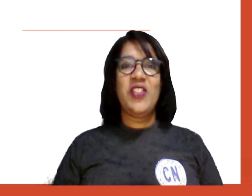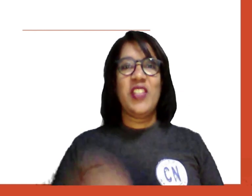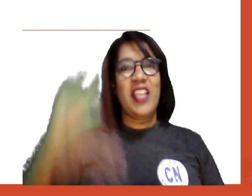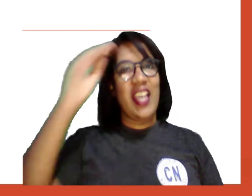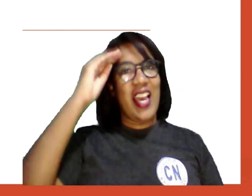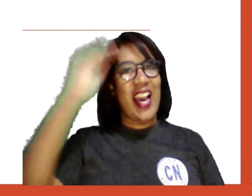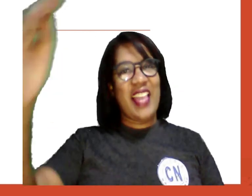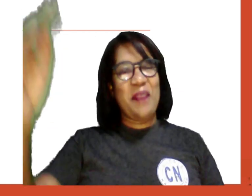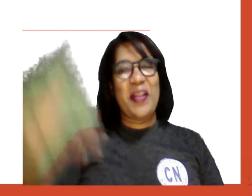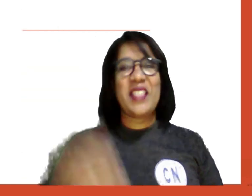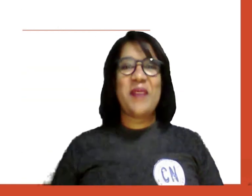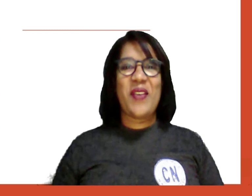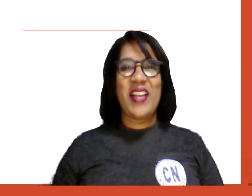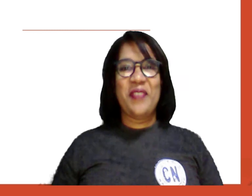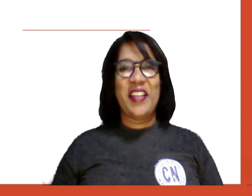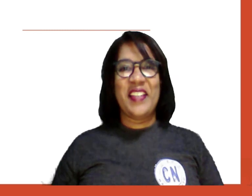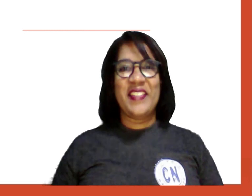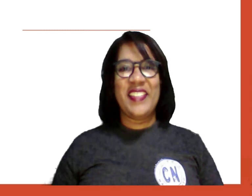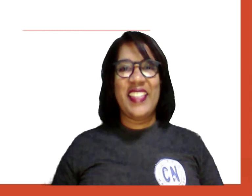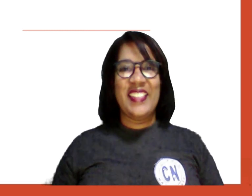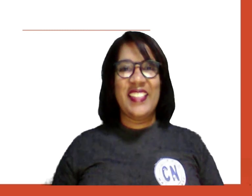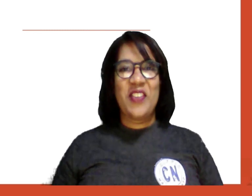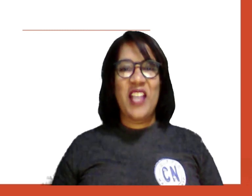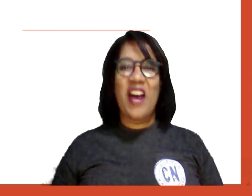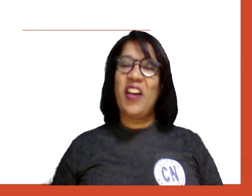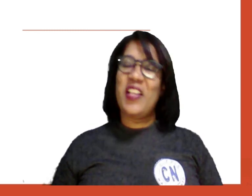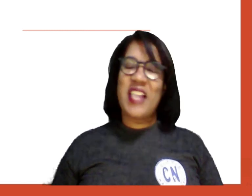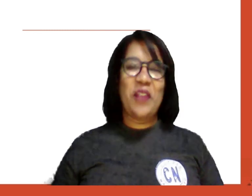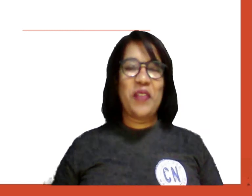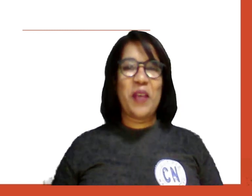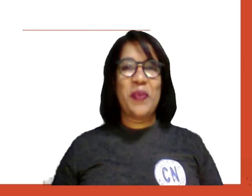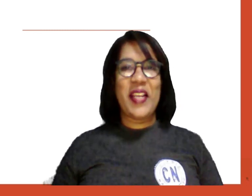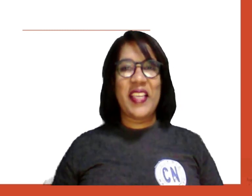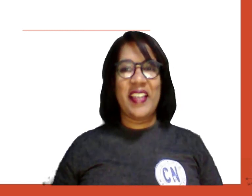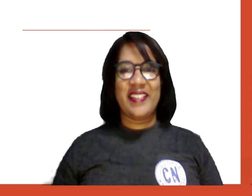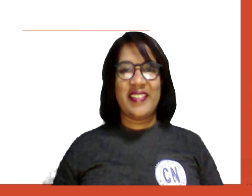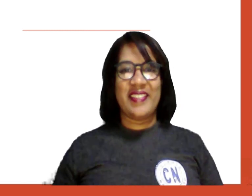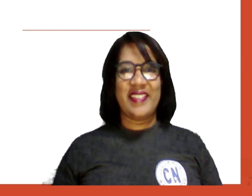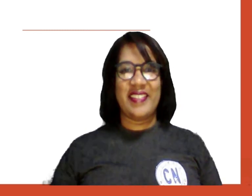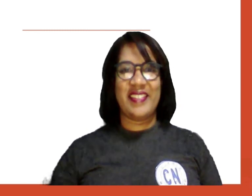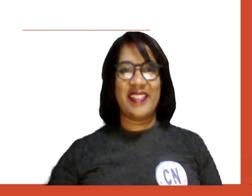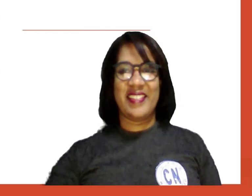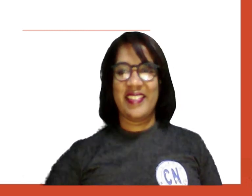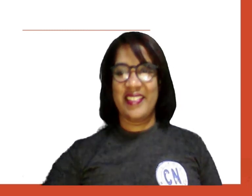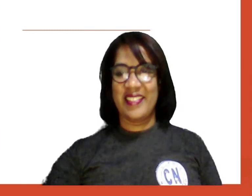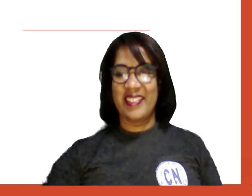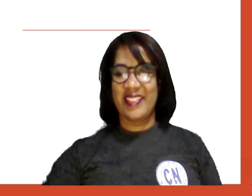para vocês. Até a próxima quarta-feira. Tchau, tchau. A nossa aula fica por aqui.